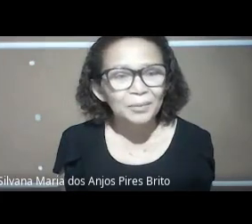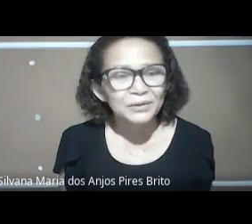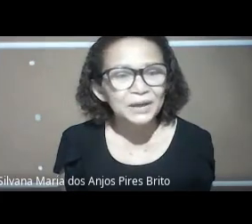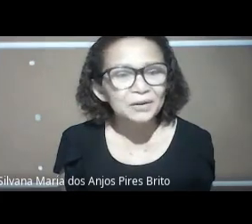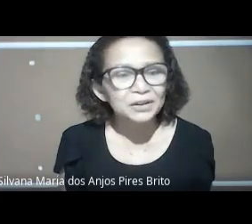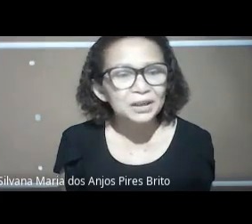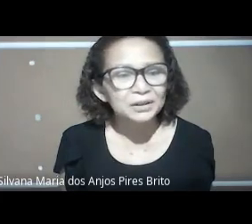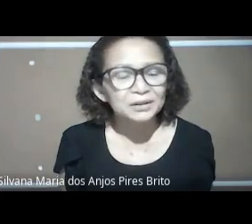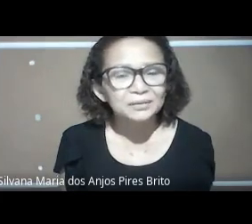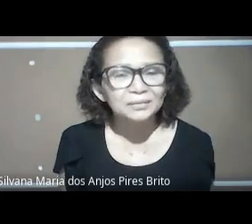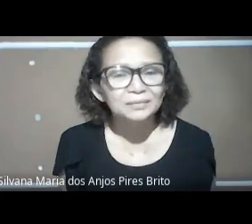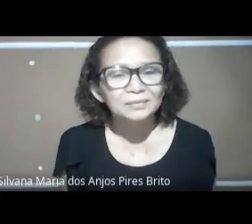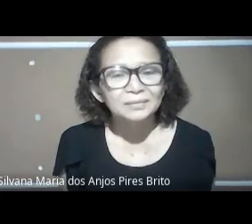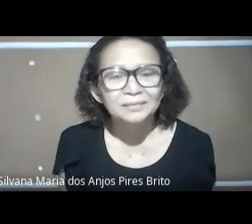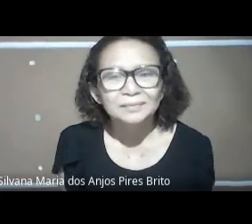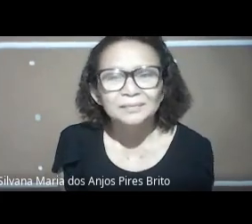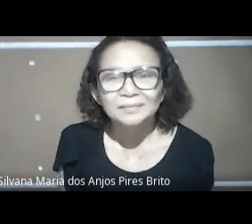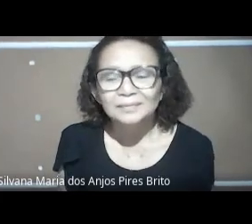É possível, gente?